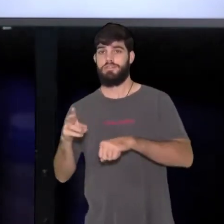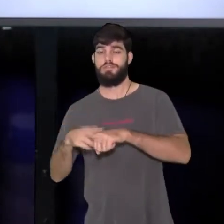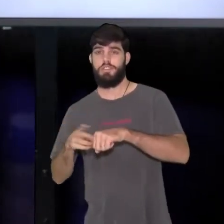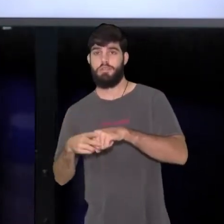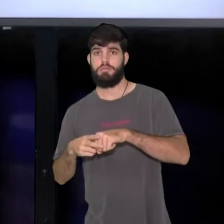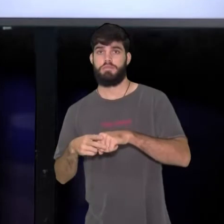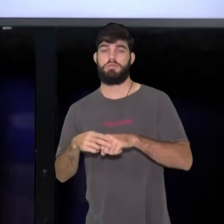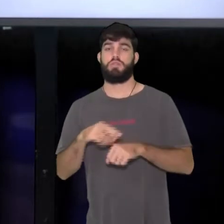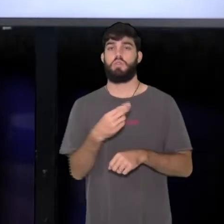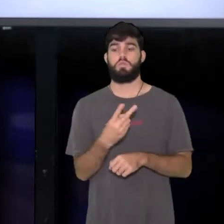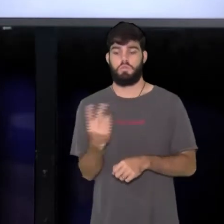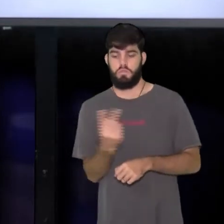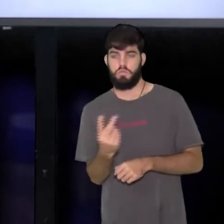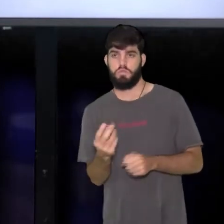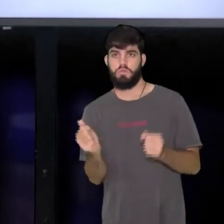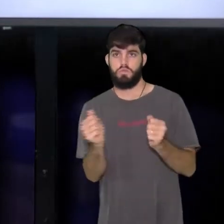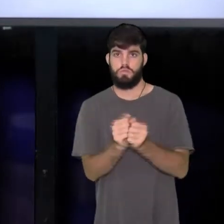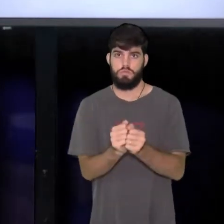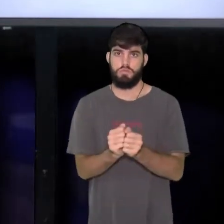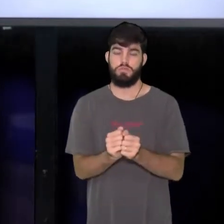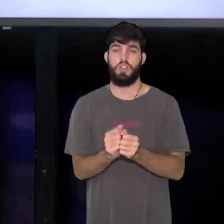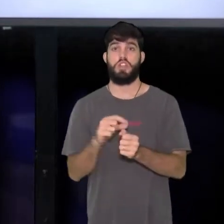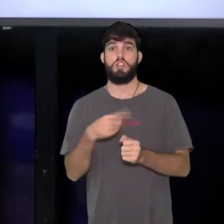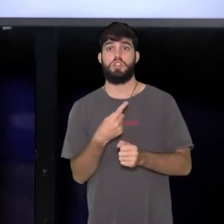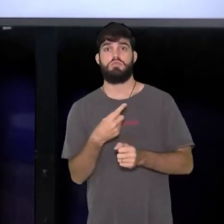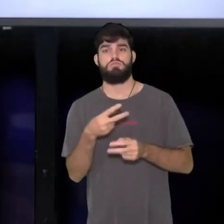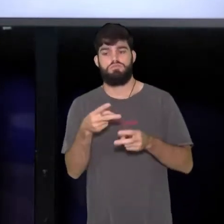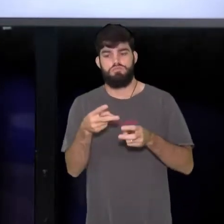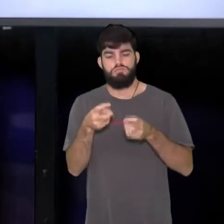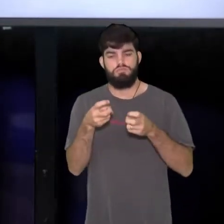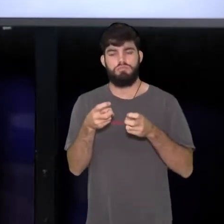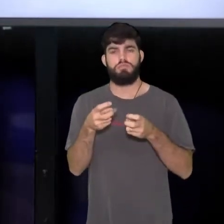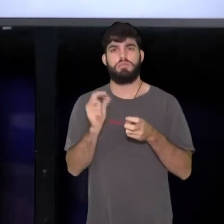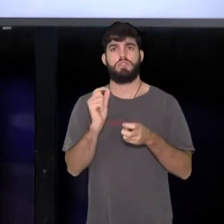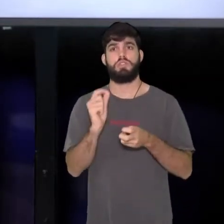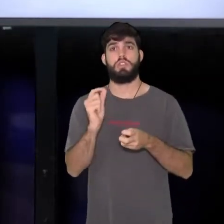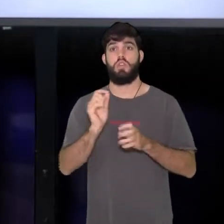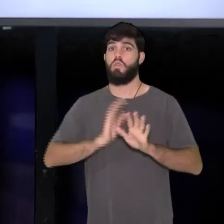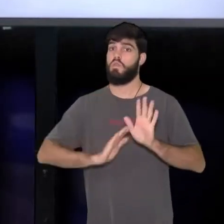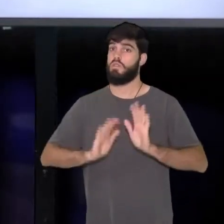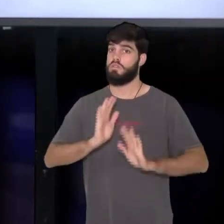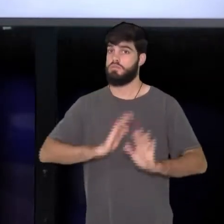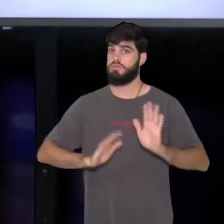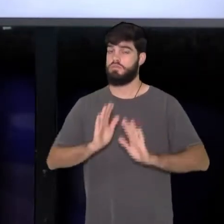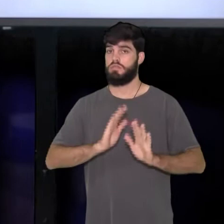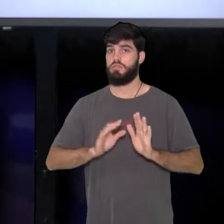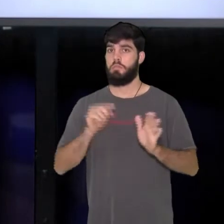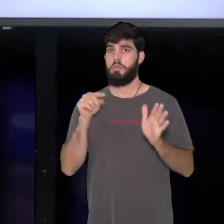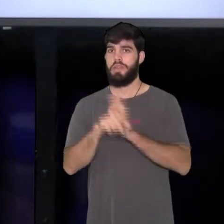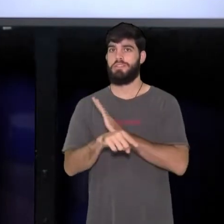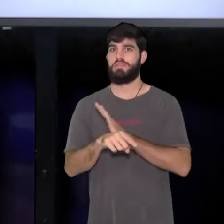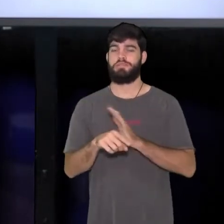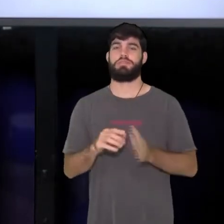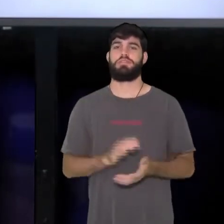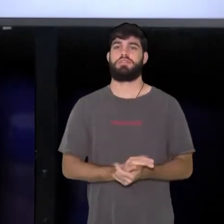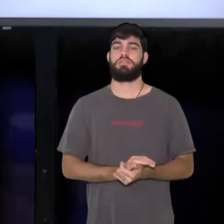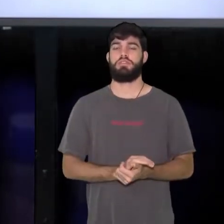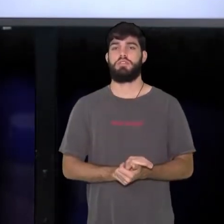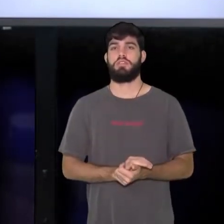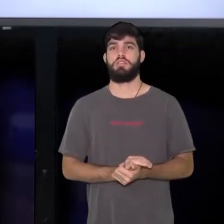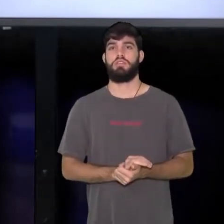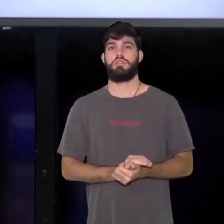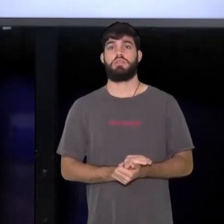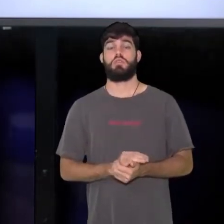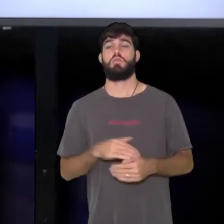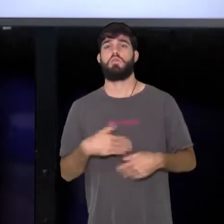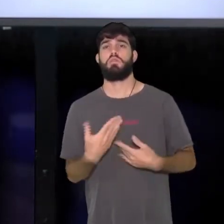mistos ou híbridos. E a gente vai prestar atenção e tomar bastante cuidado com esse tipo de questão. Qual